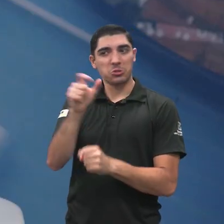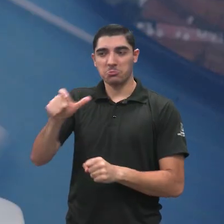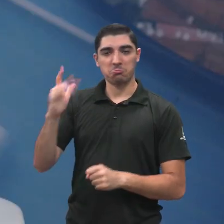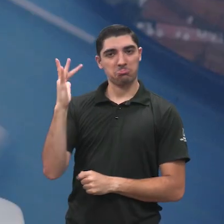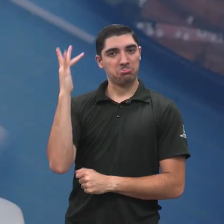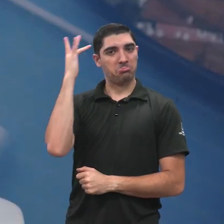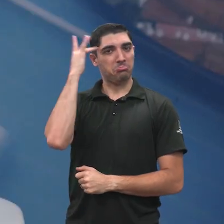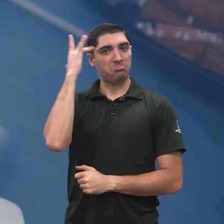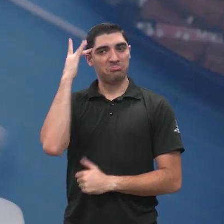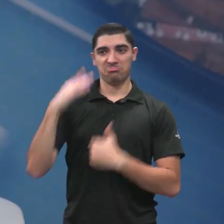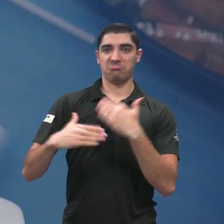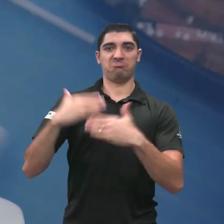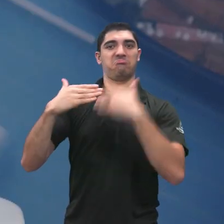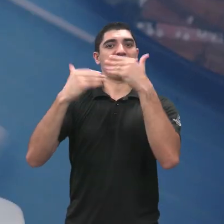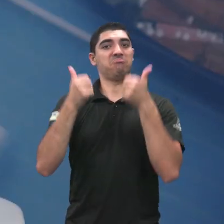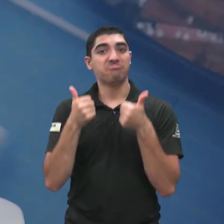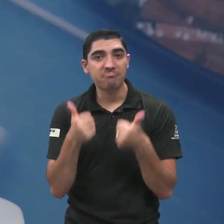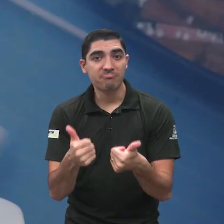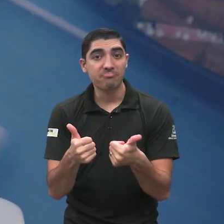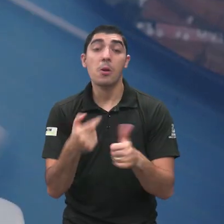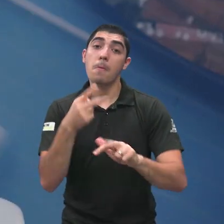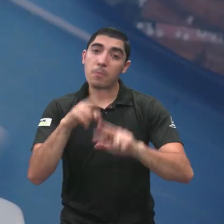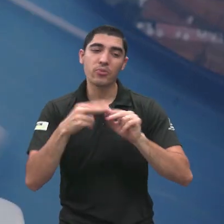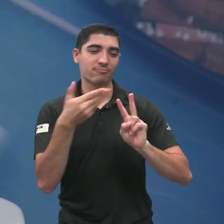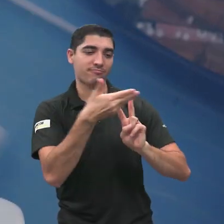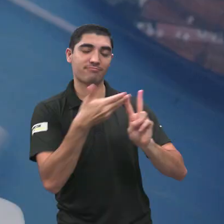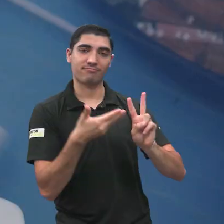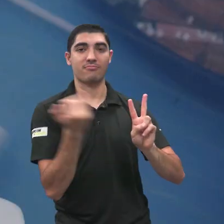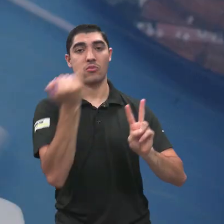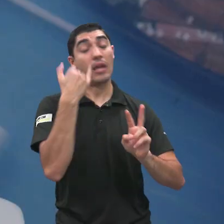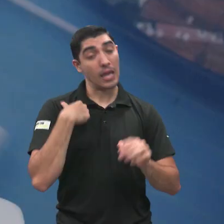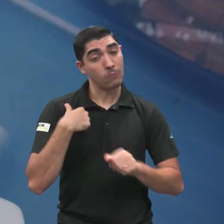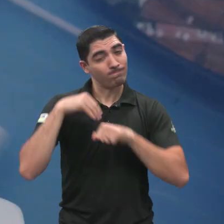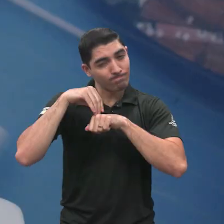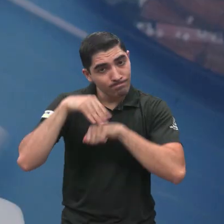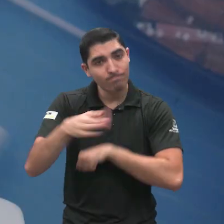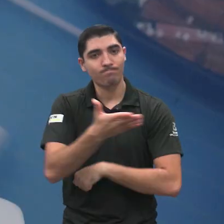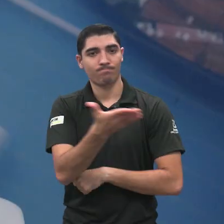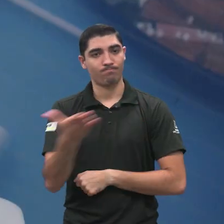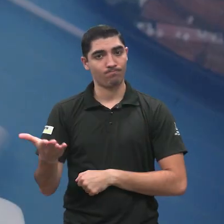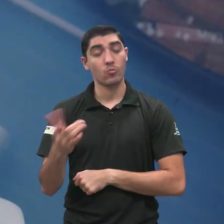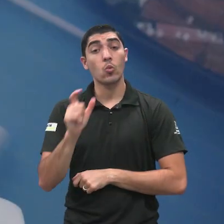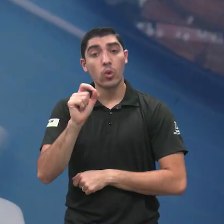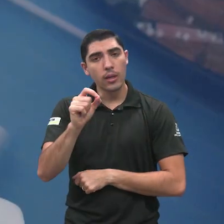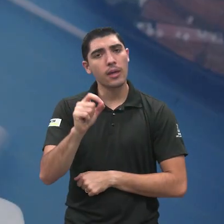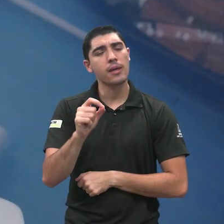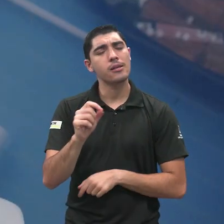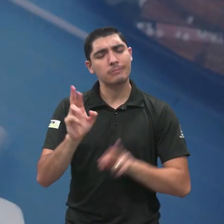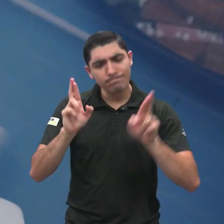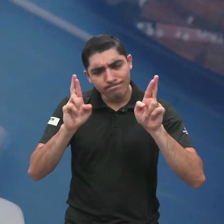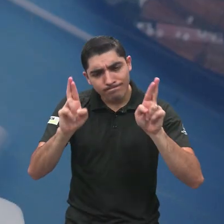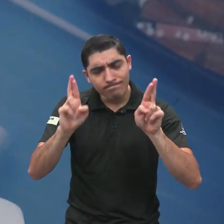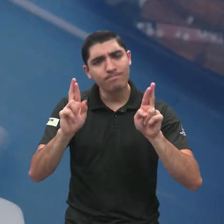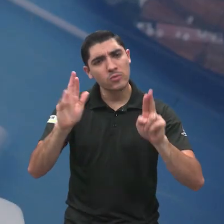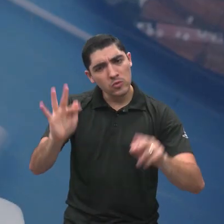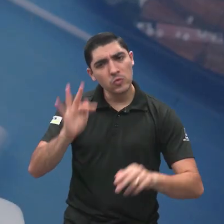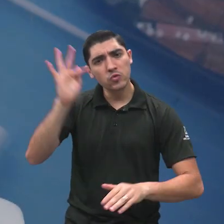assim avançados, né? E esse que é o recado que eu dou, que tenhamos mais